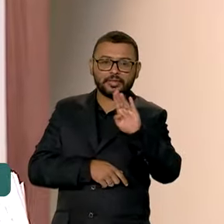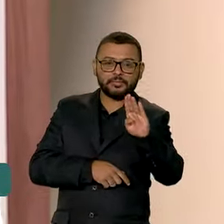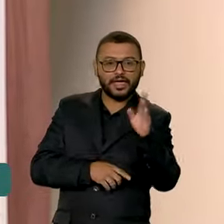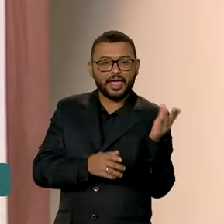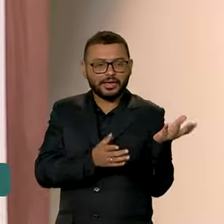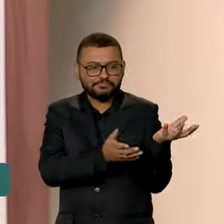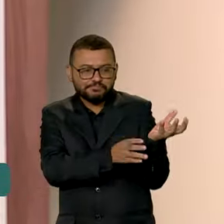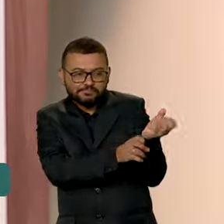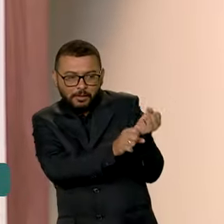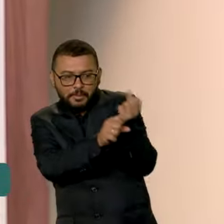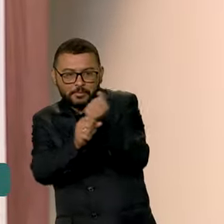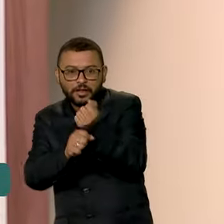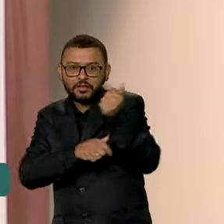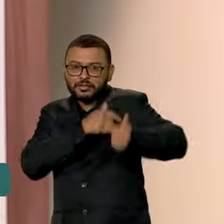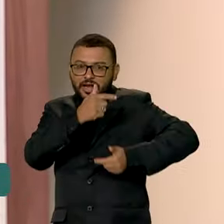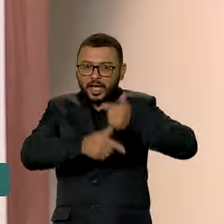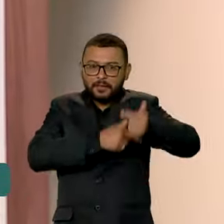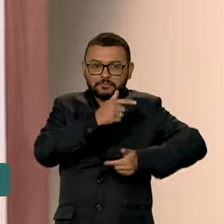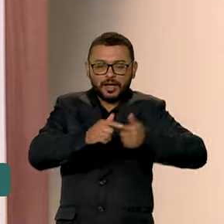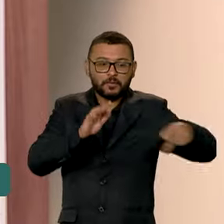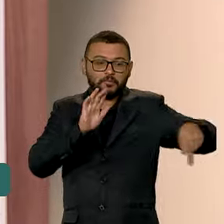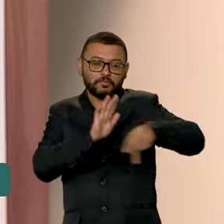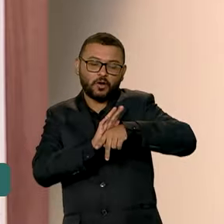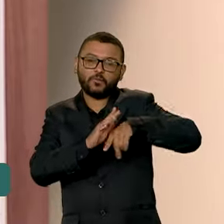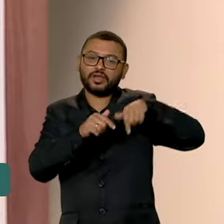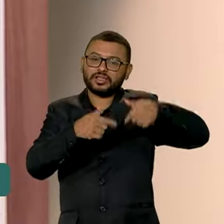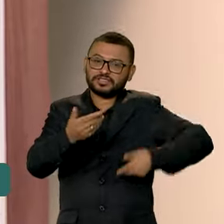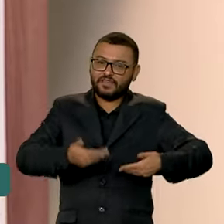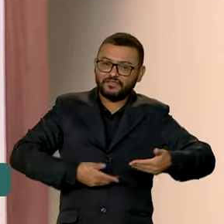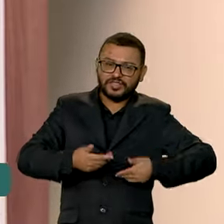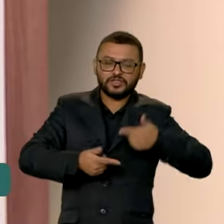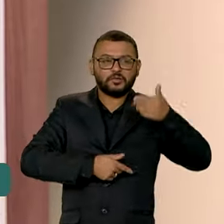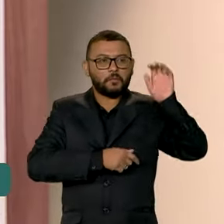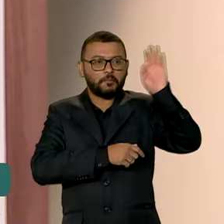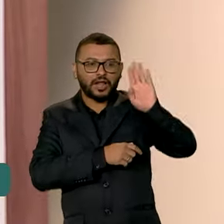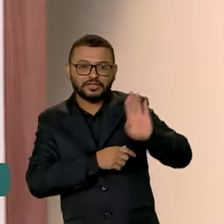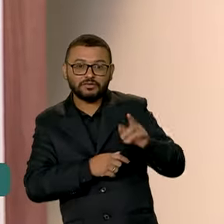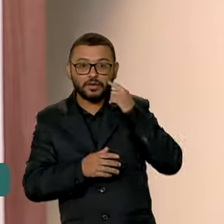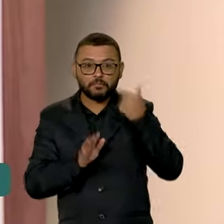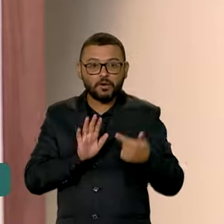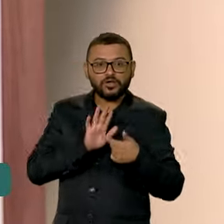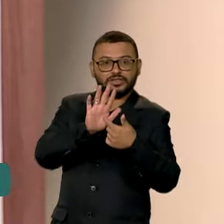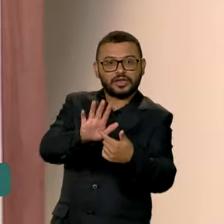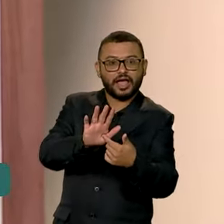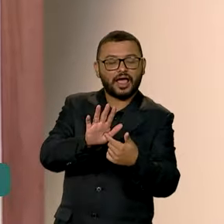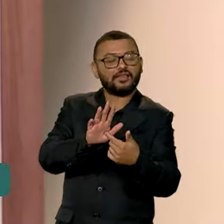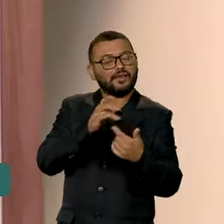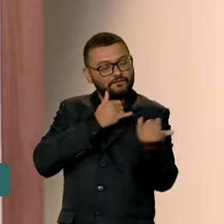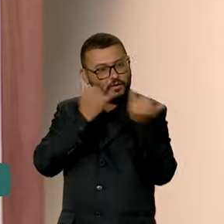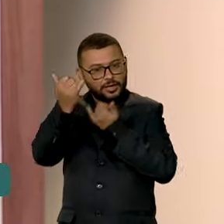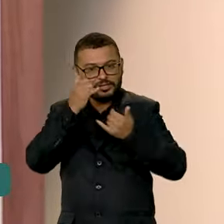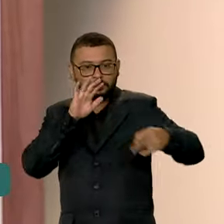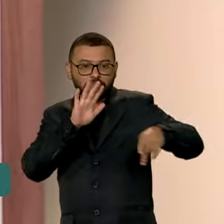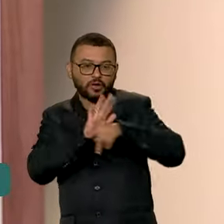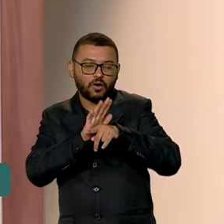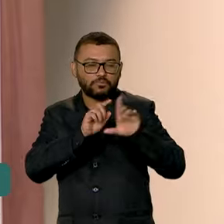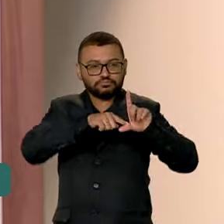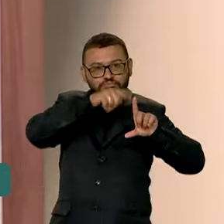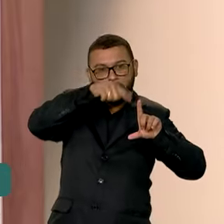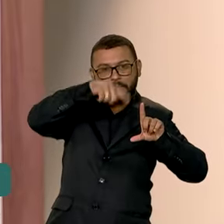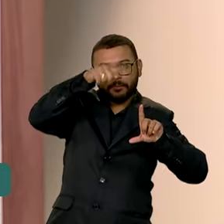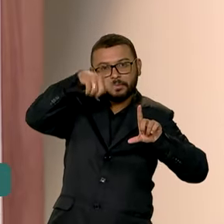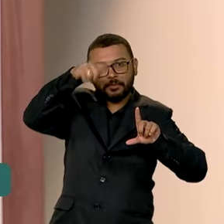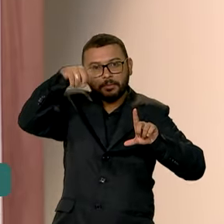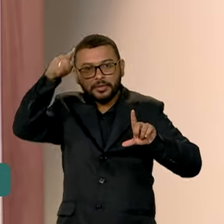os produtos e serviços produzidos em um país. E a importância desse indicador vem da ajuda que ele oferece na análise